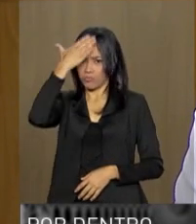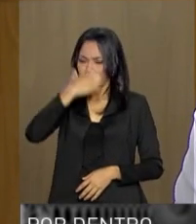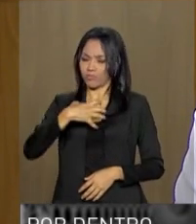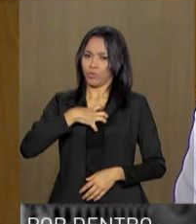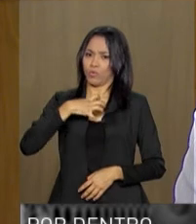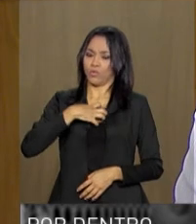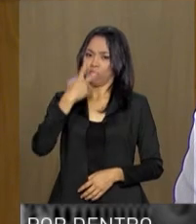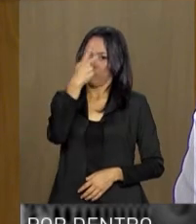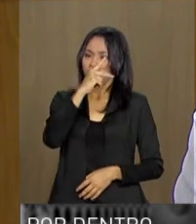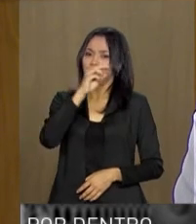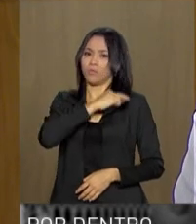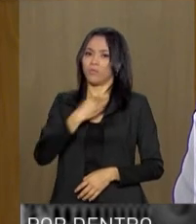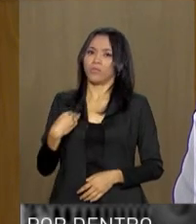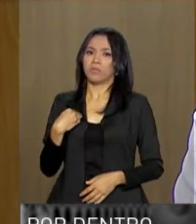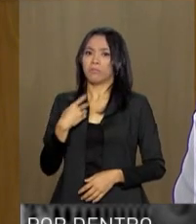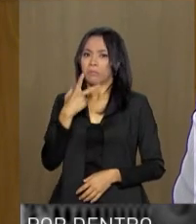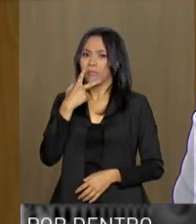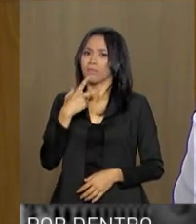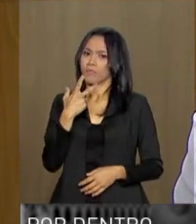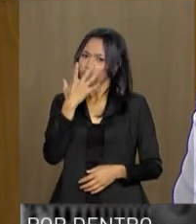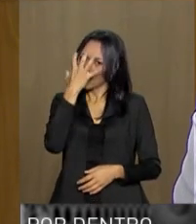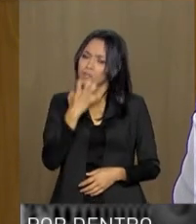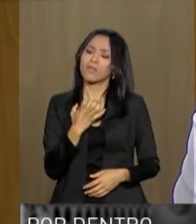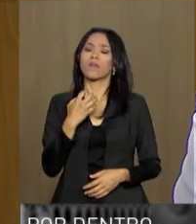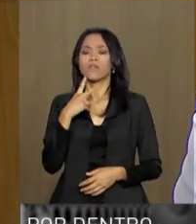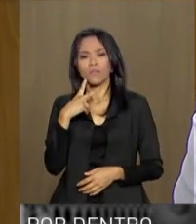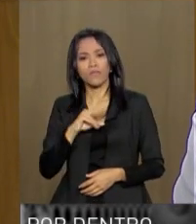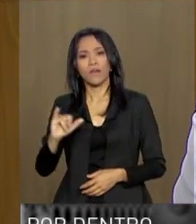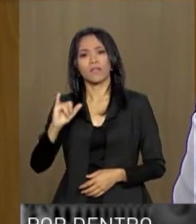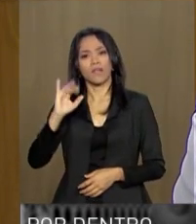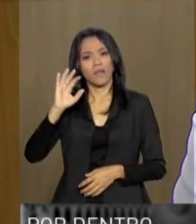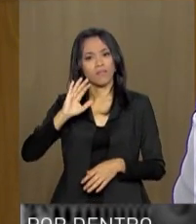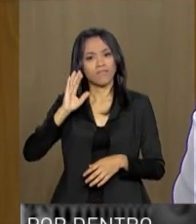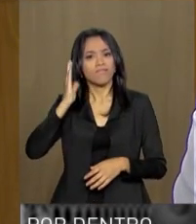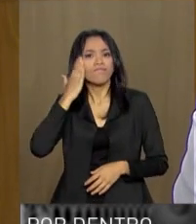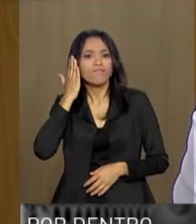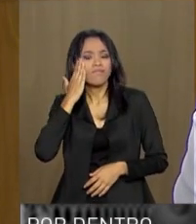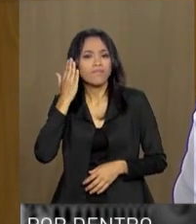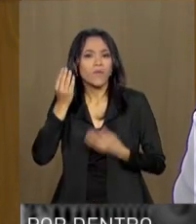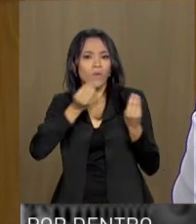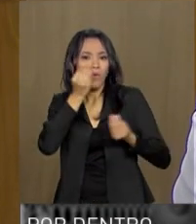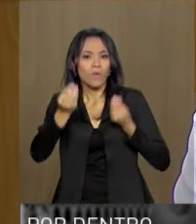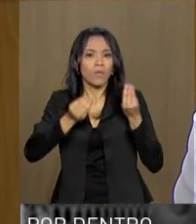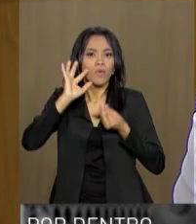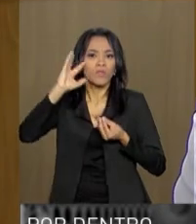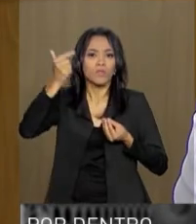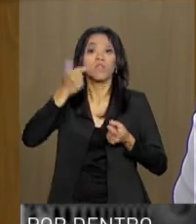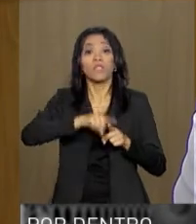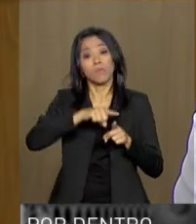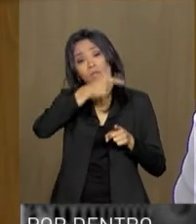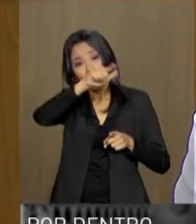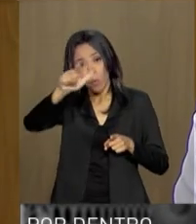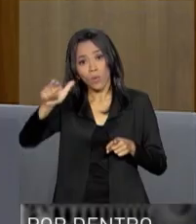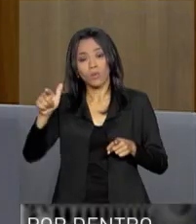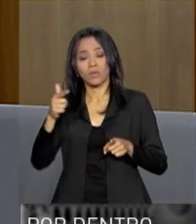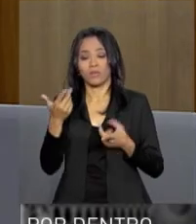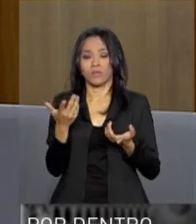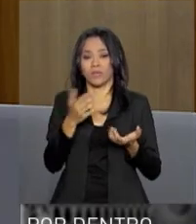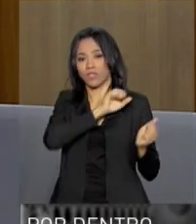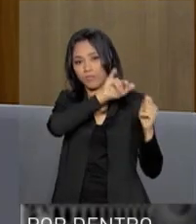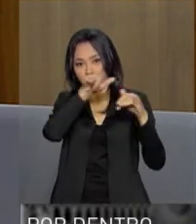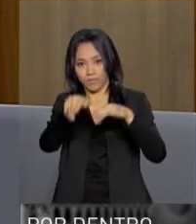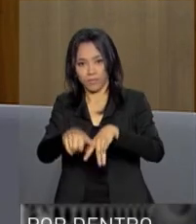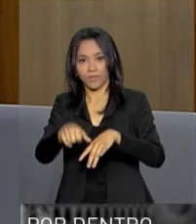do qual será tratado não só o caso de roraima mas também nos outros casos de imigrantes no brasil agradeço a participação